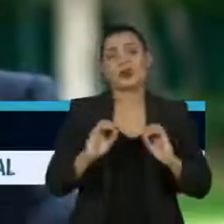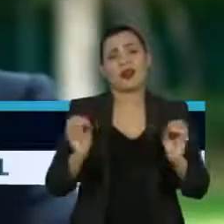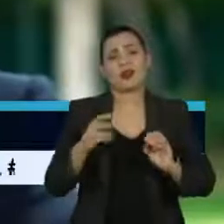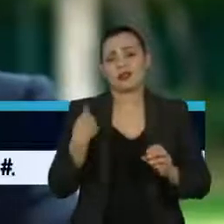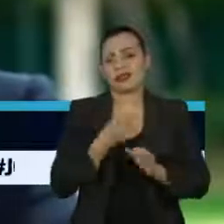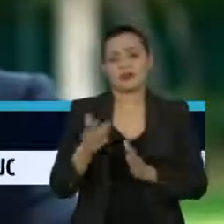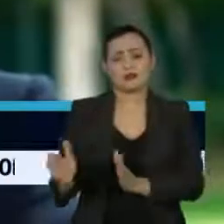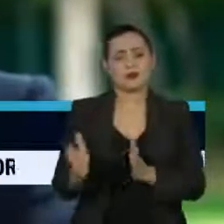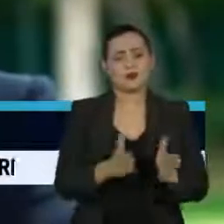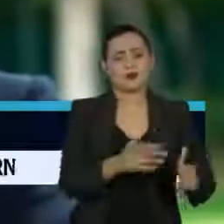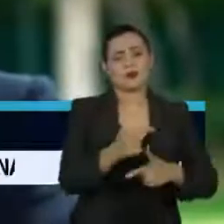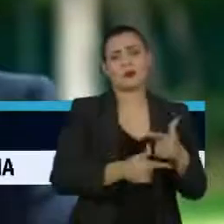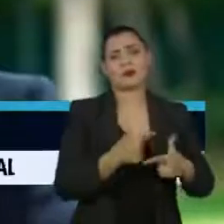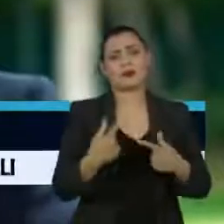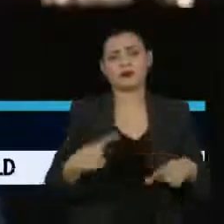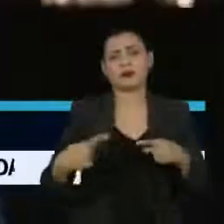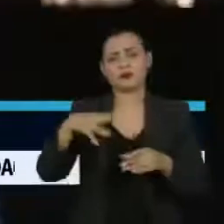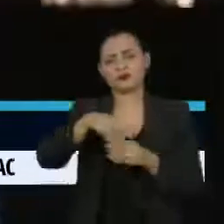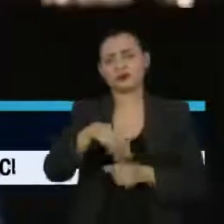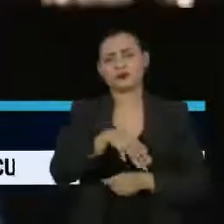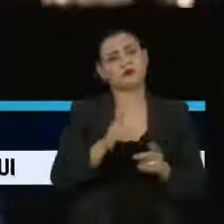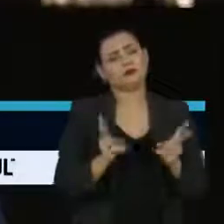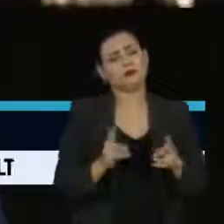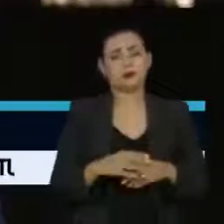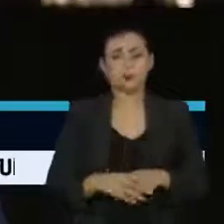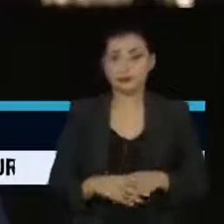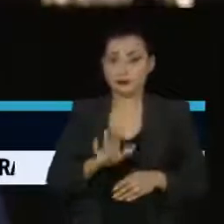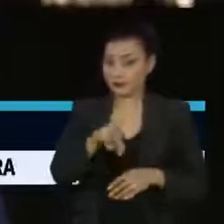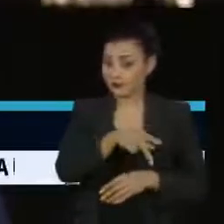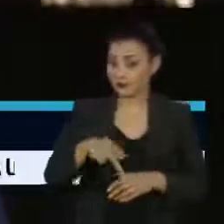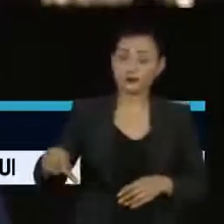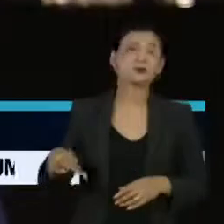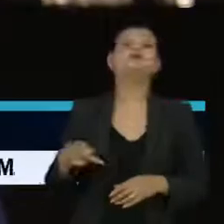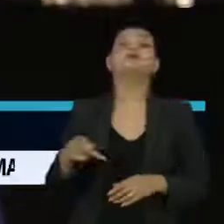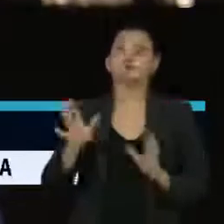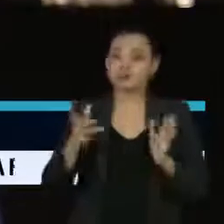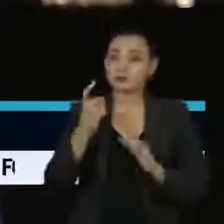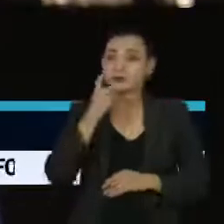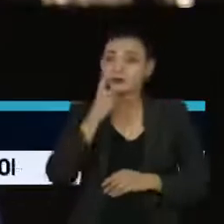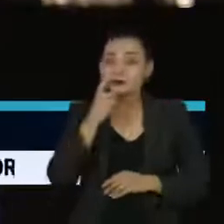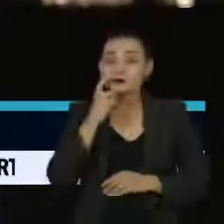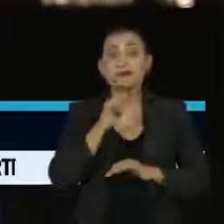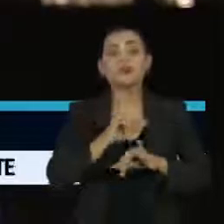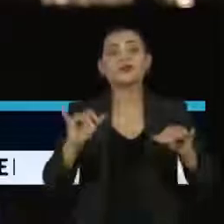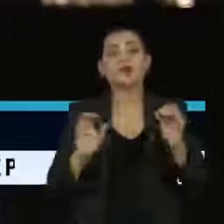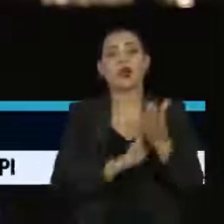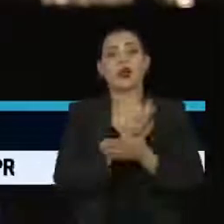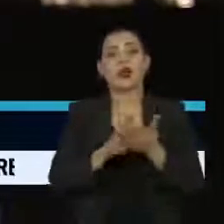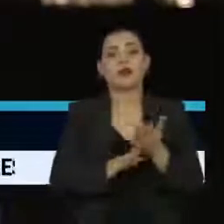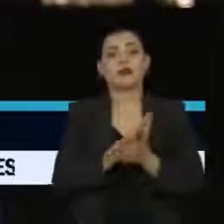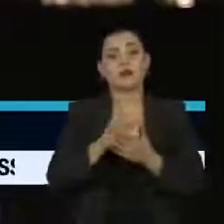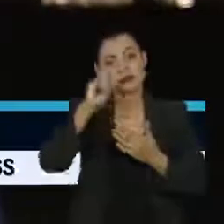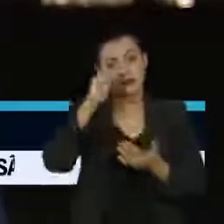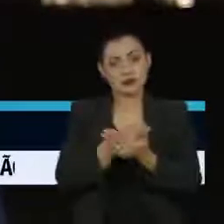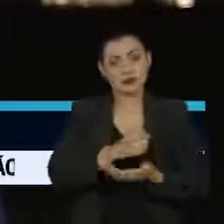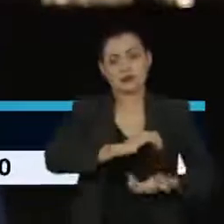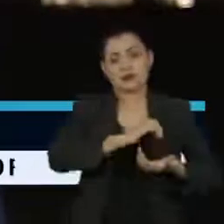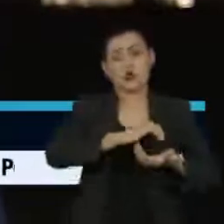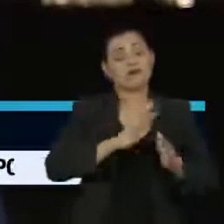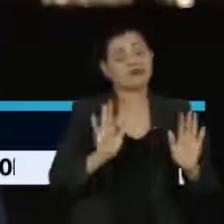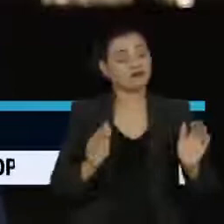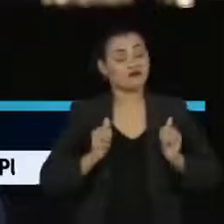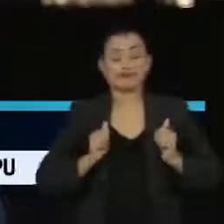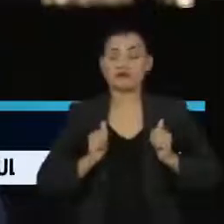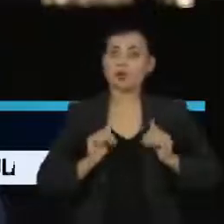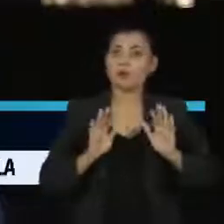nosso processo político interno. O presidente do Senado, Davi Alcolumbre, não se manifestou sobre a decisão do STF. O fato é que